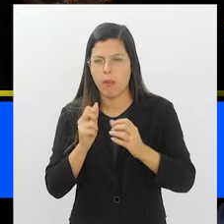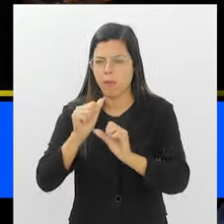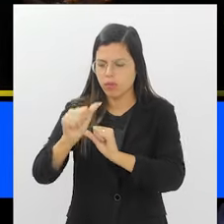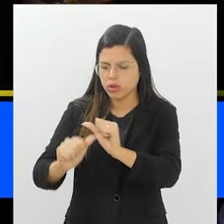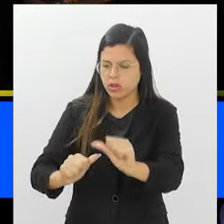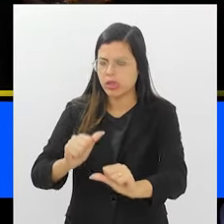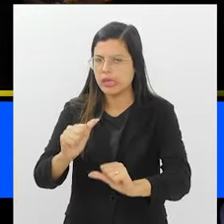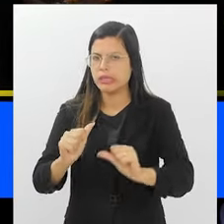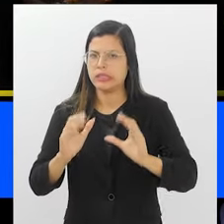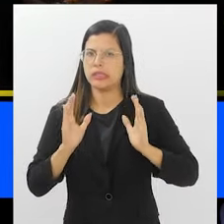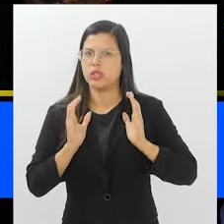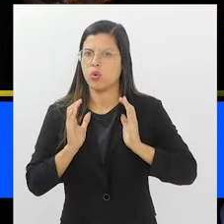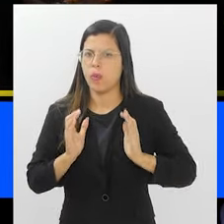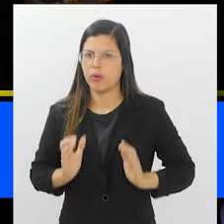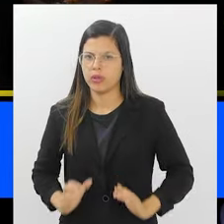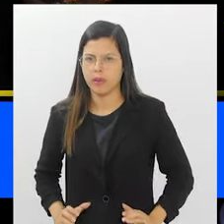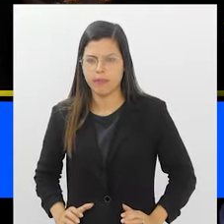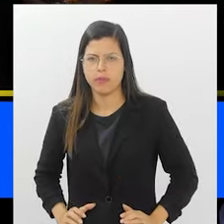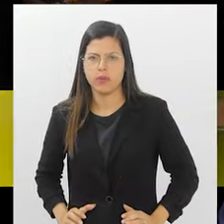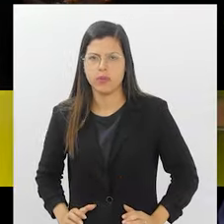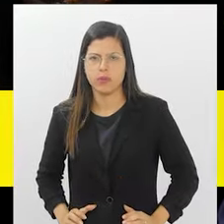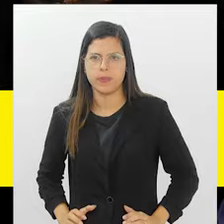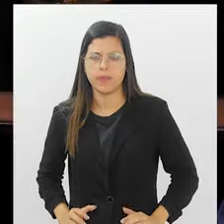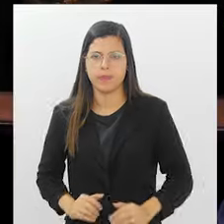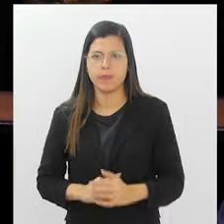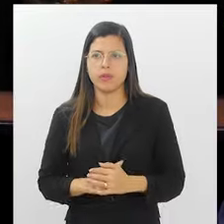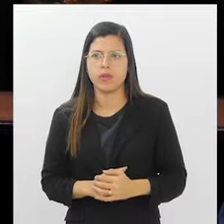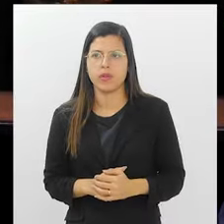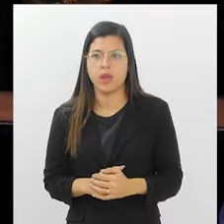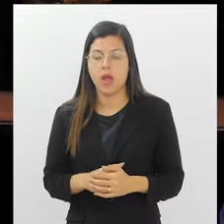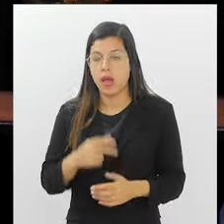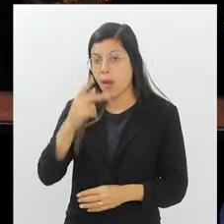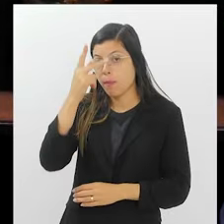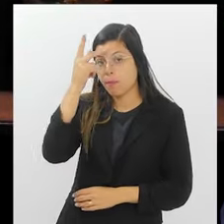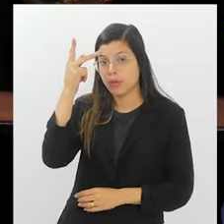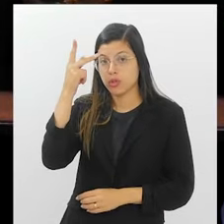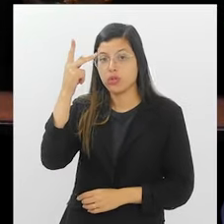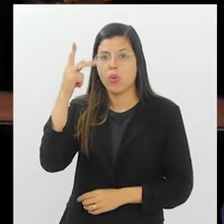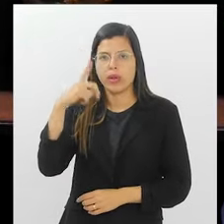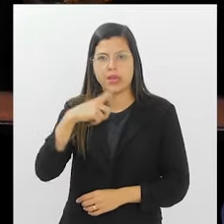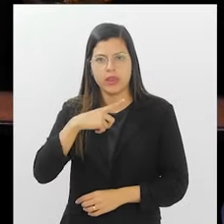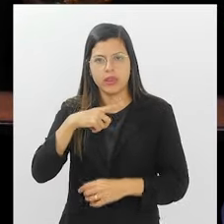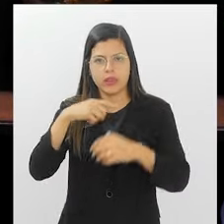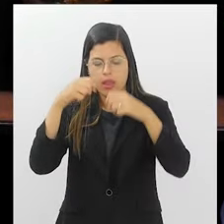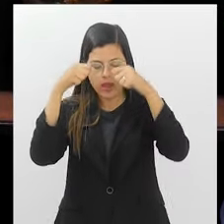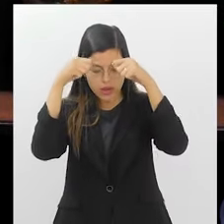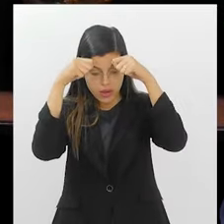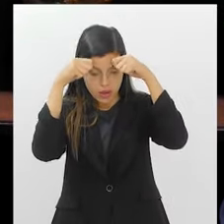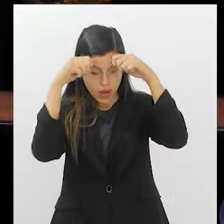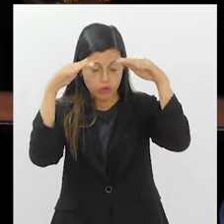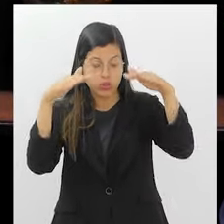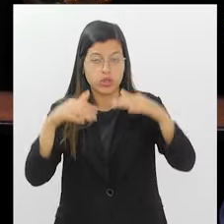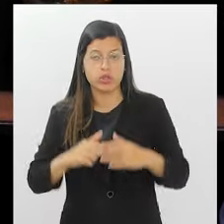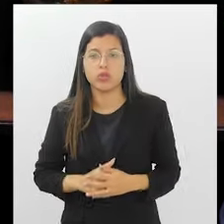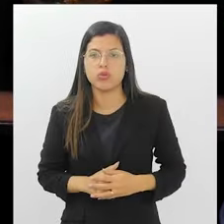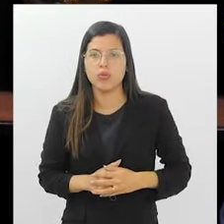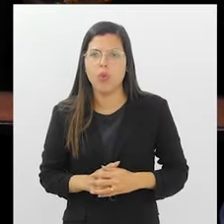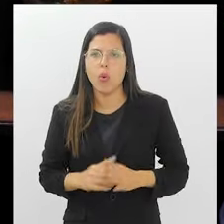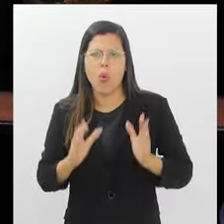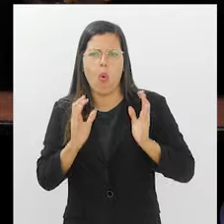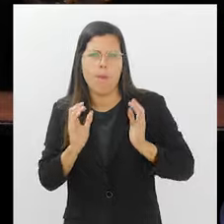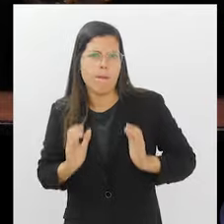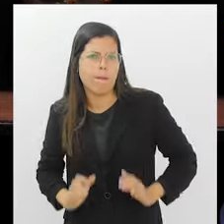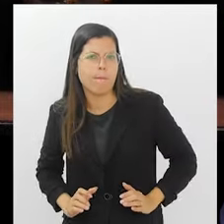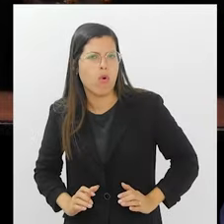né, as alterações, comportamento, a maneira como a pessoa com autismo